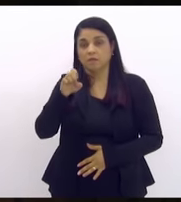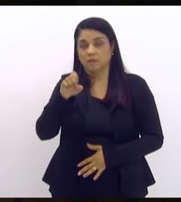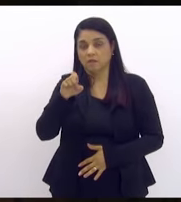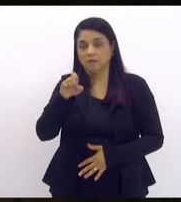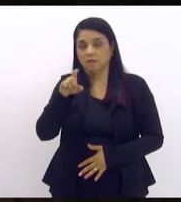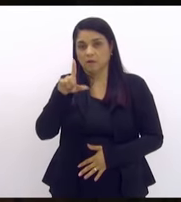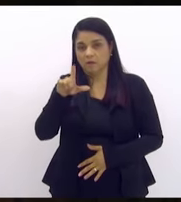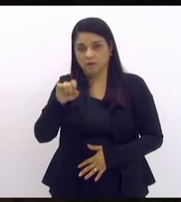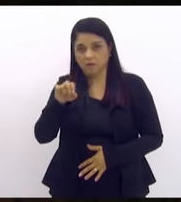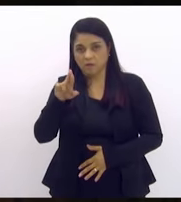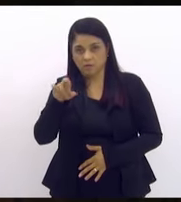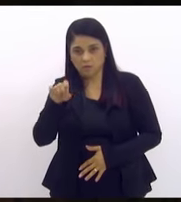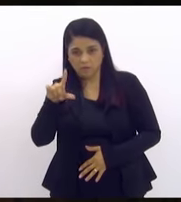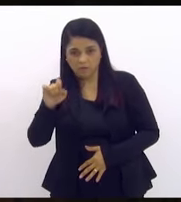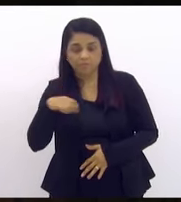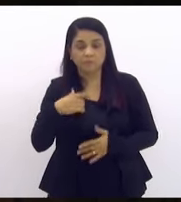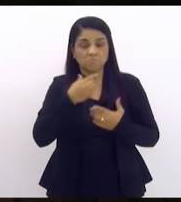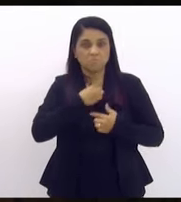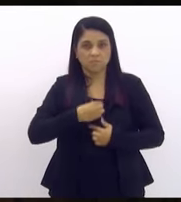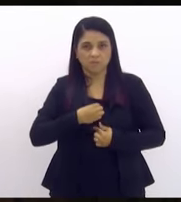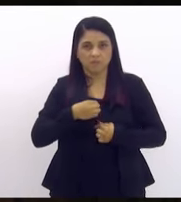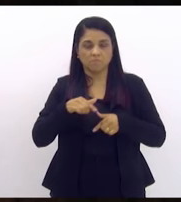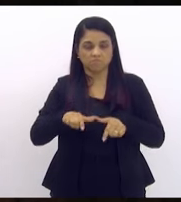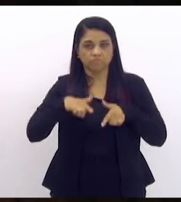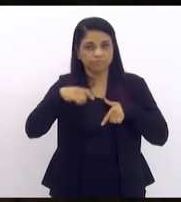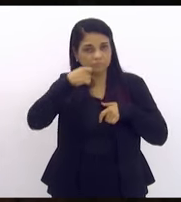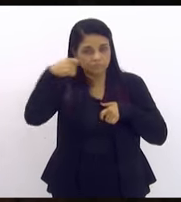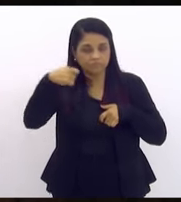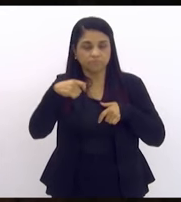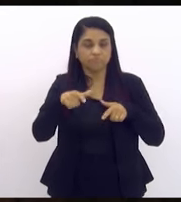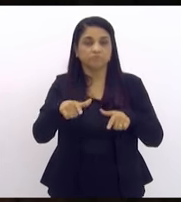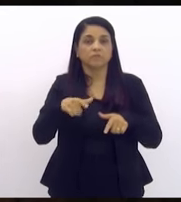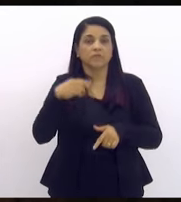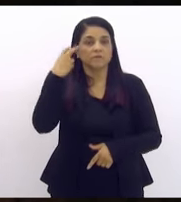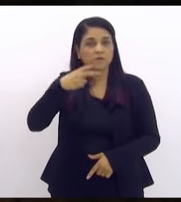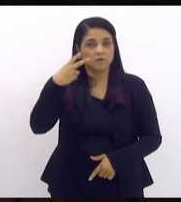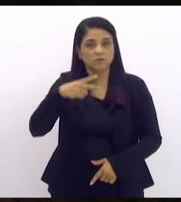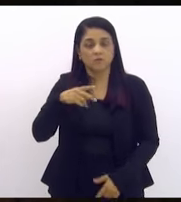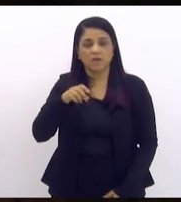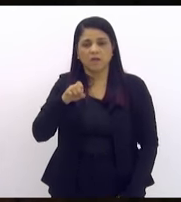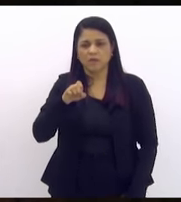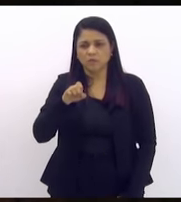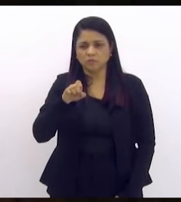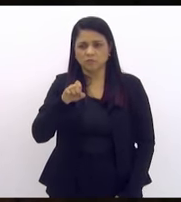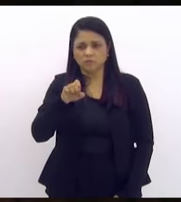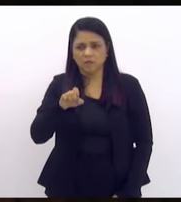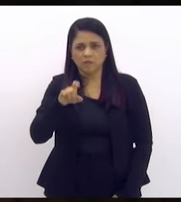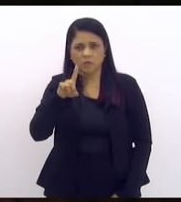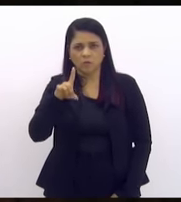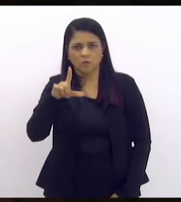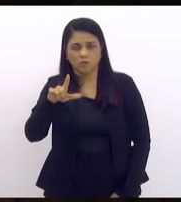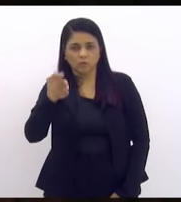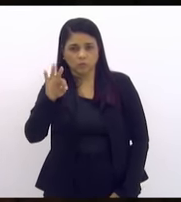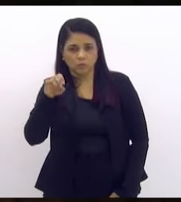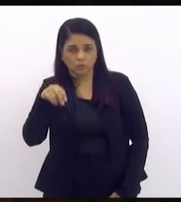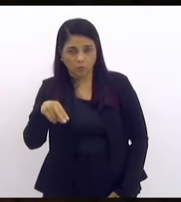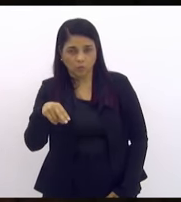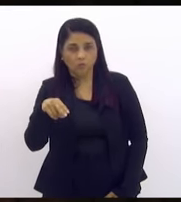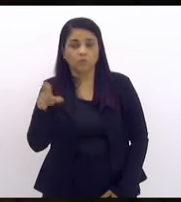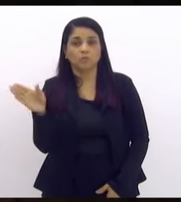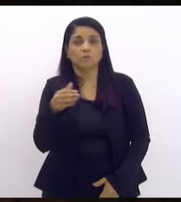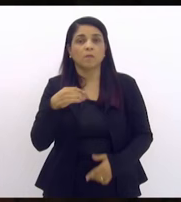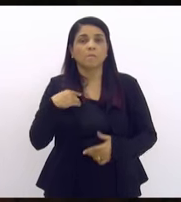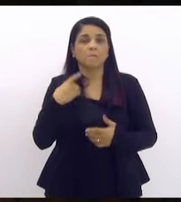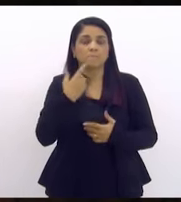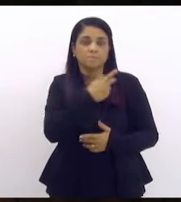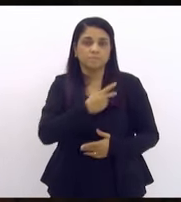Delaroli, que concede medalha Tiradentes ao respectivo diploma ao vereador Elbio Correia da Silva, presidente da Câmara